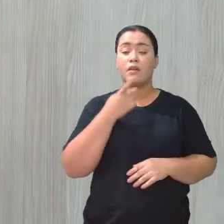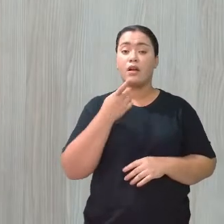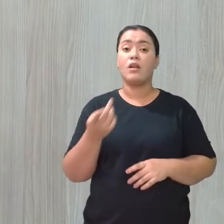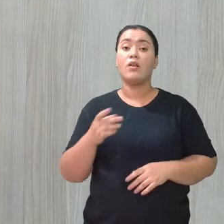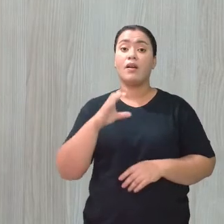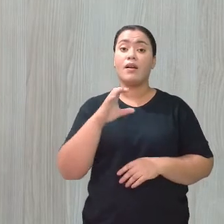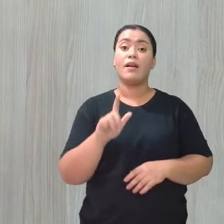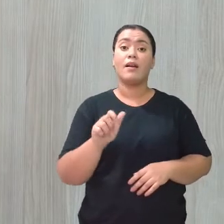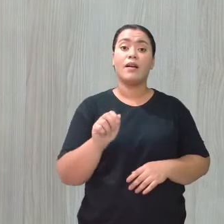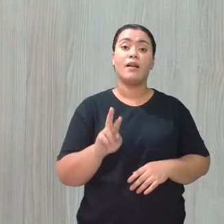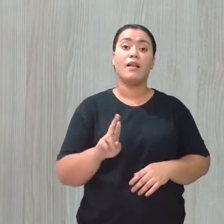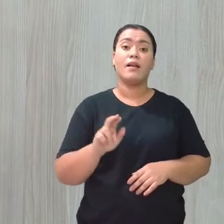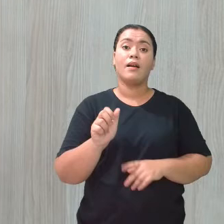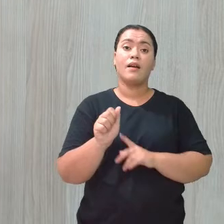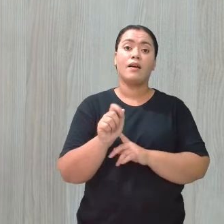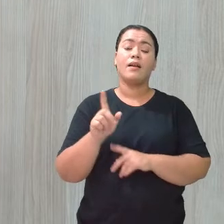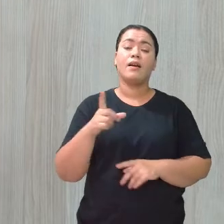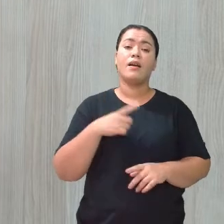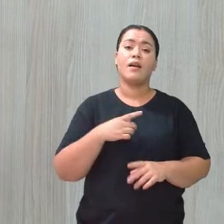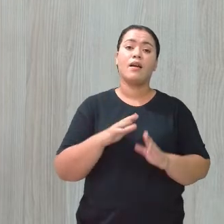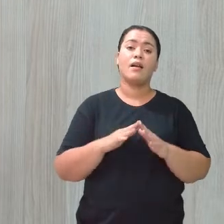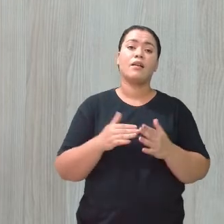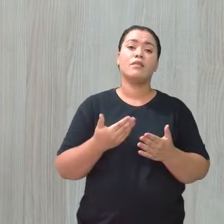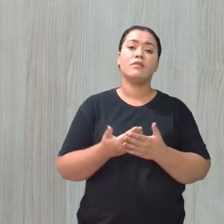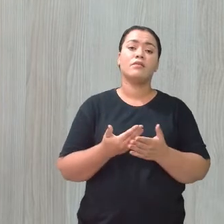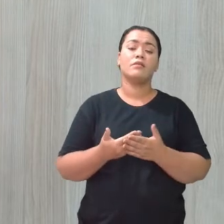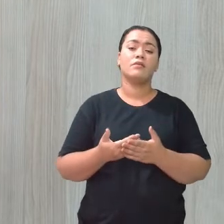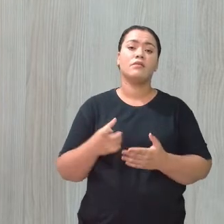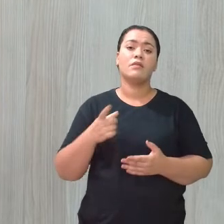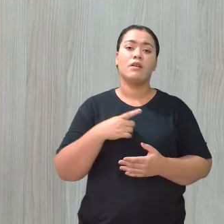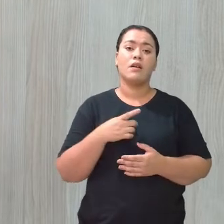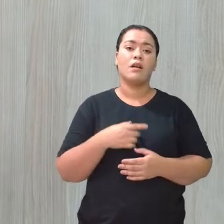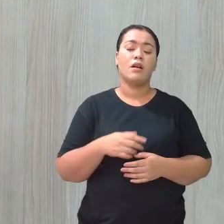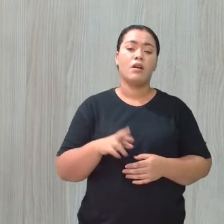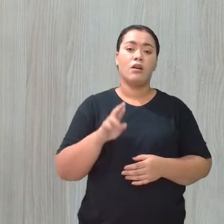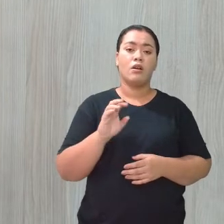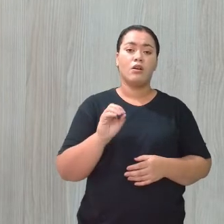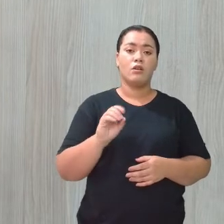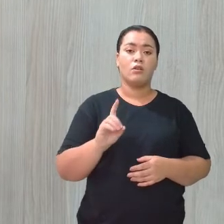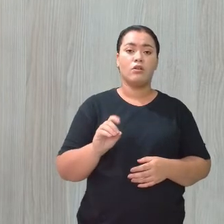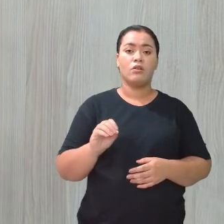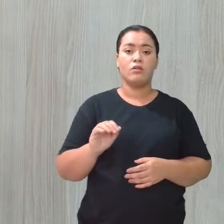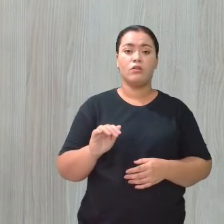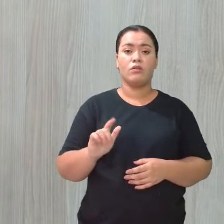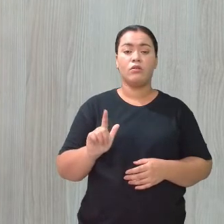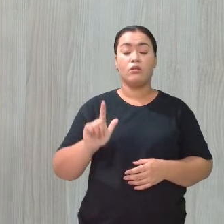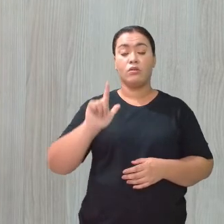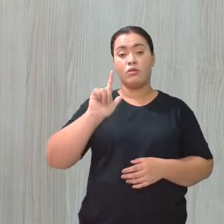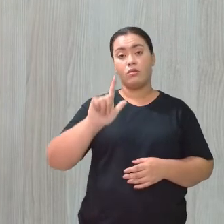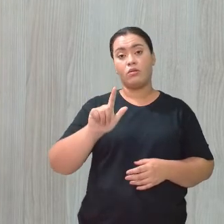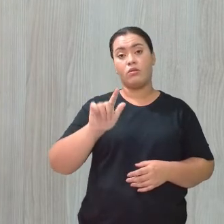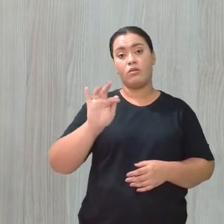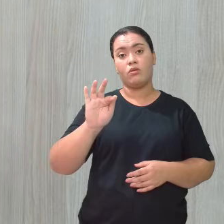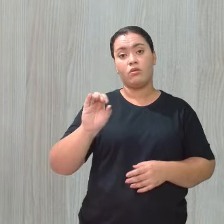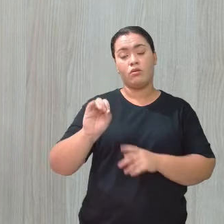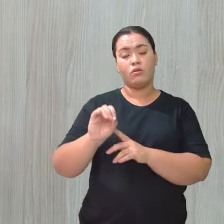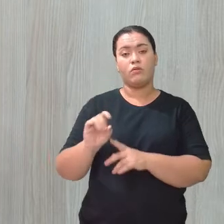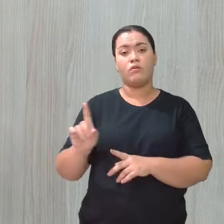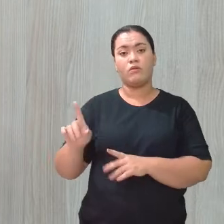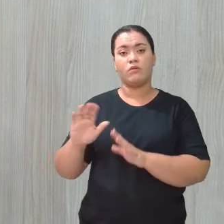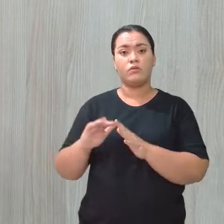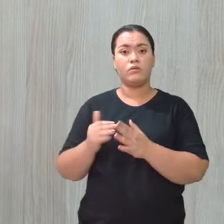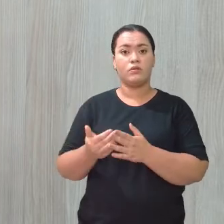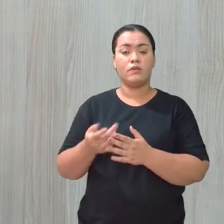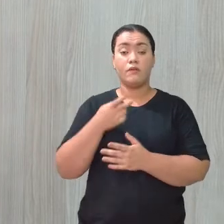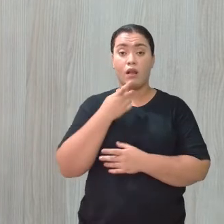que a escola dela é a escola Dr. Rodolfo Aureliano, Ramon agradece, né, diz obrigado. E Ronald, ele